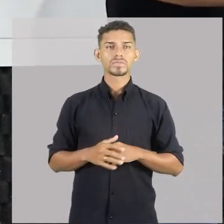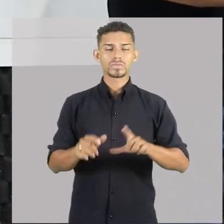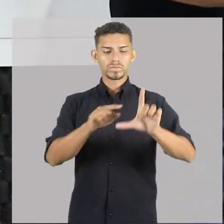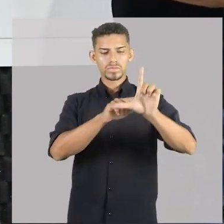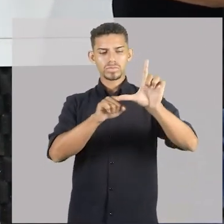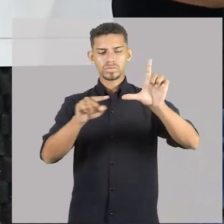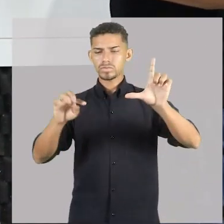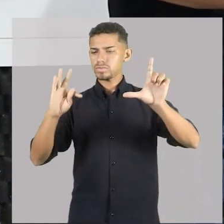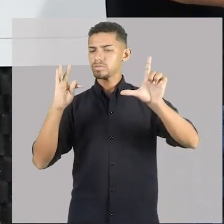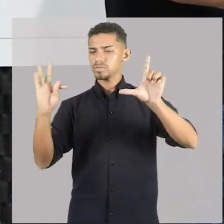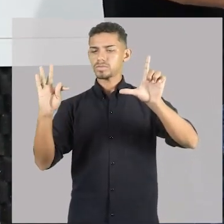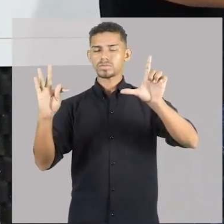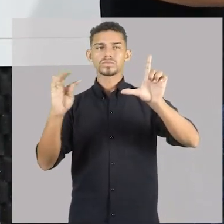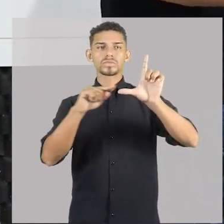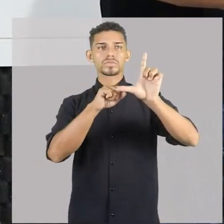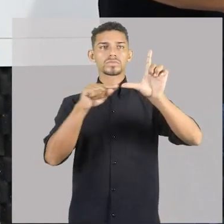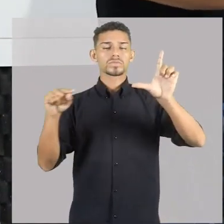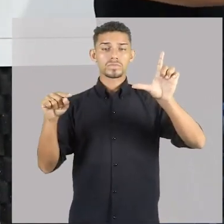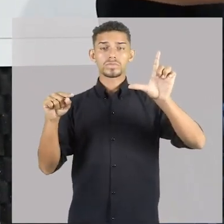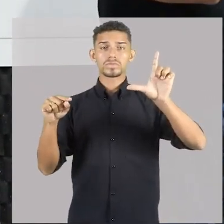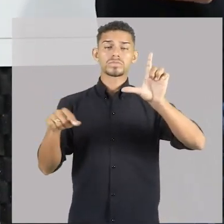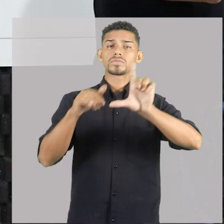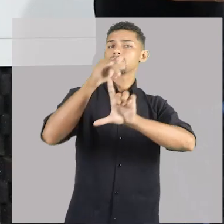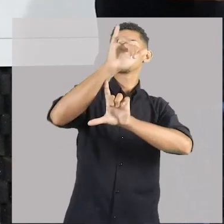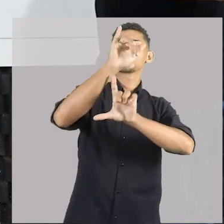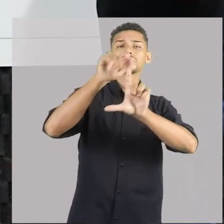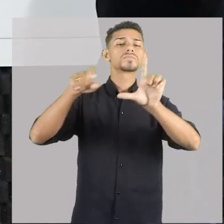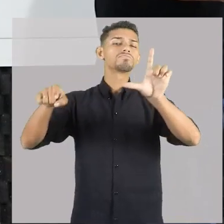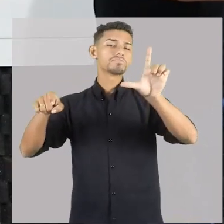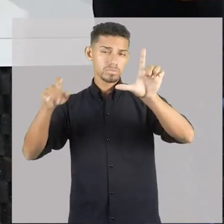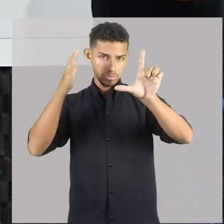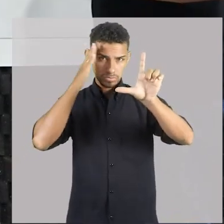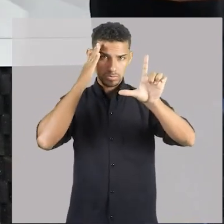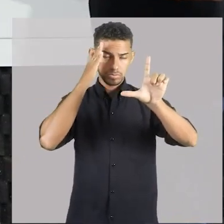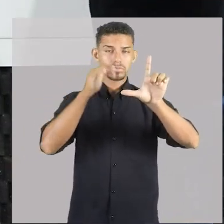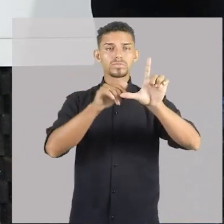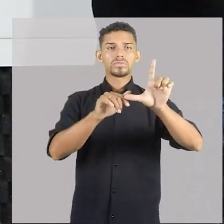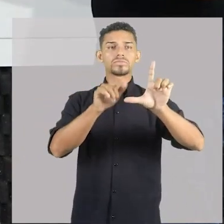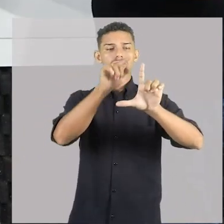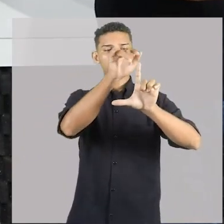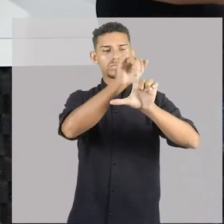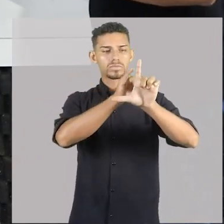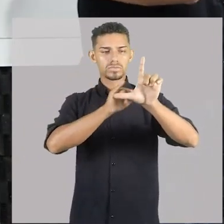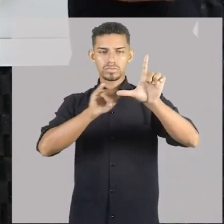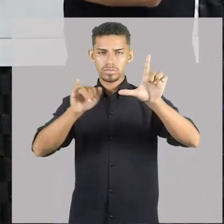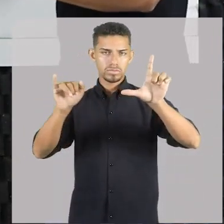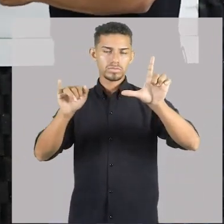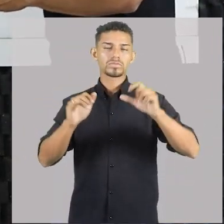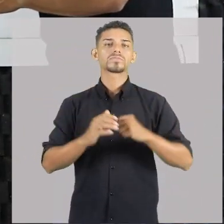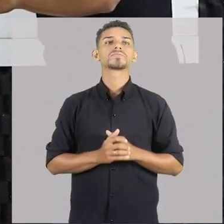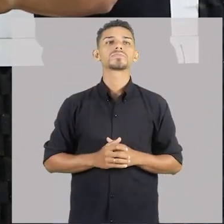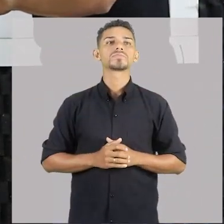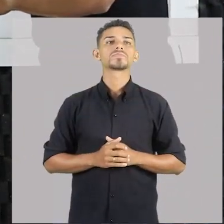X, os valores do tempo. Para esse gráfico, o gráfico está aqui, esse aqui é só o eixo de coordenadas. A gente faz o seguinte, pega